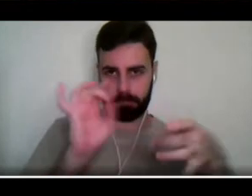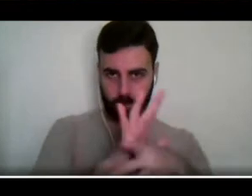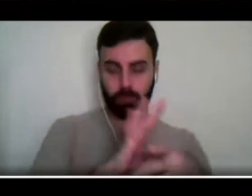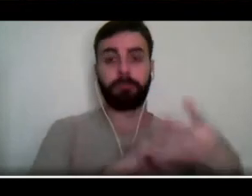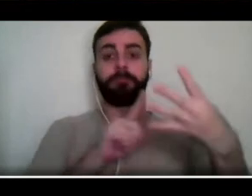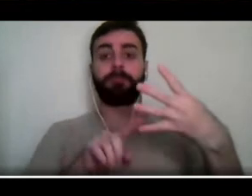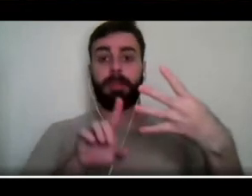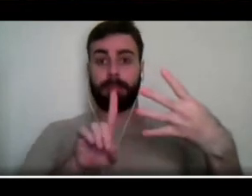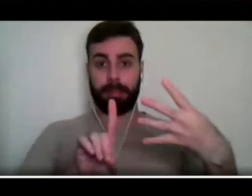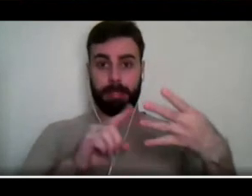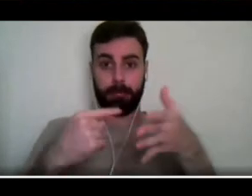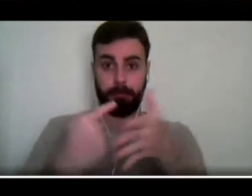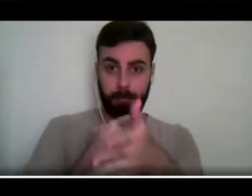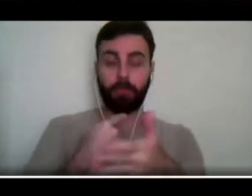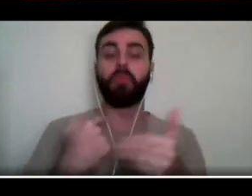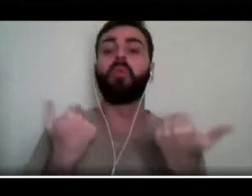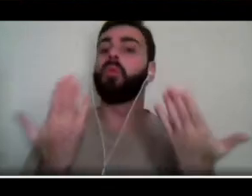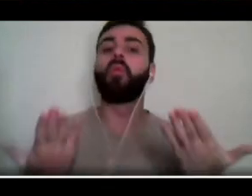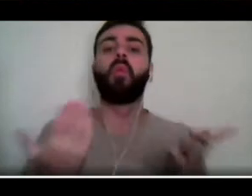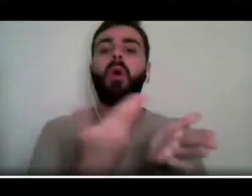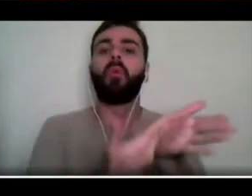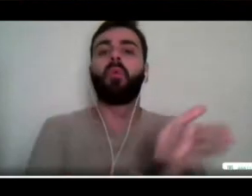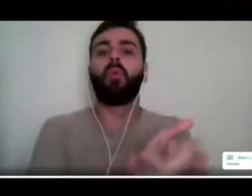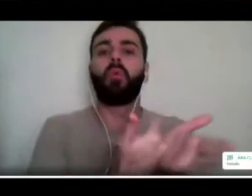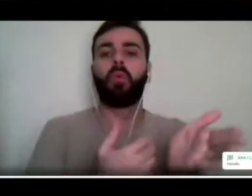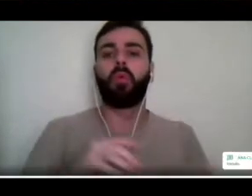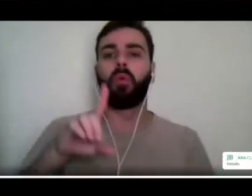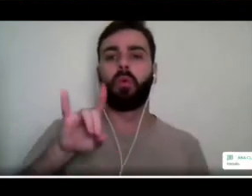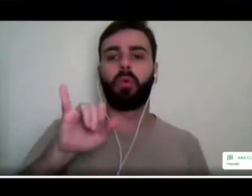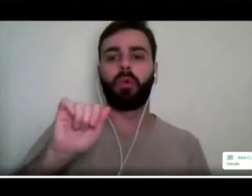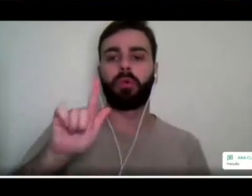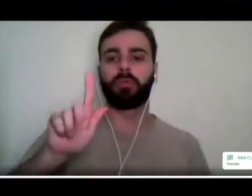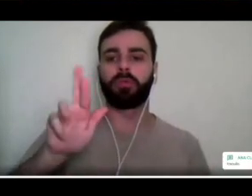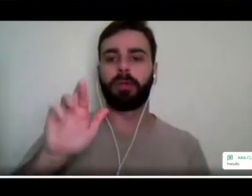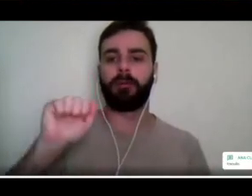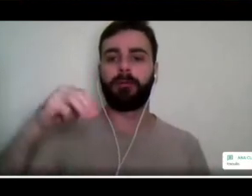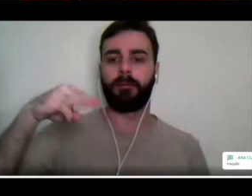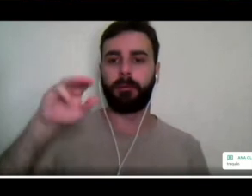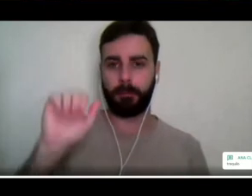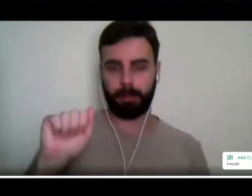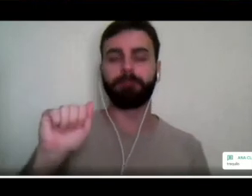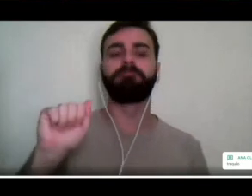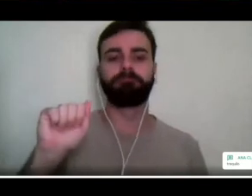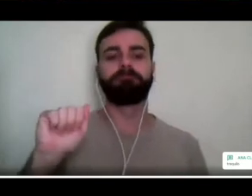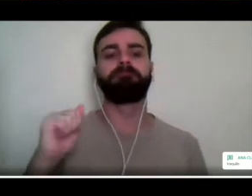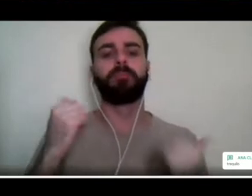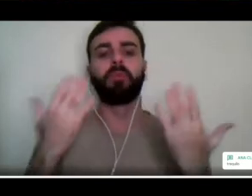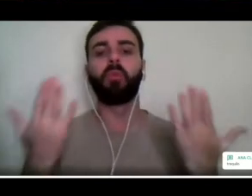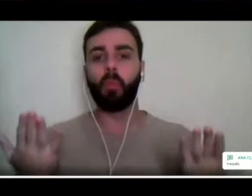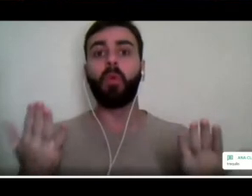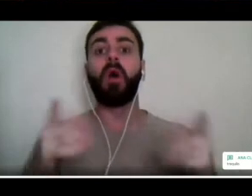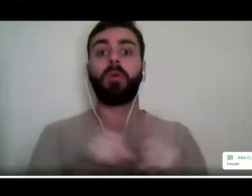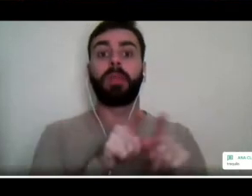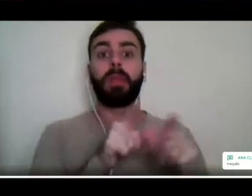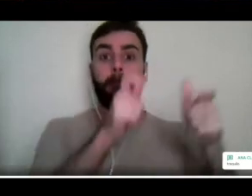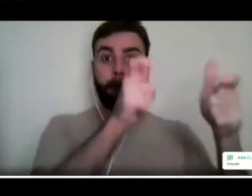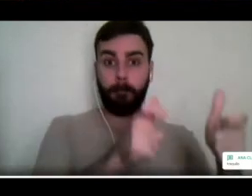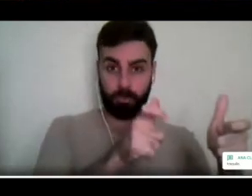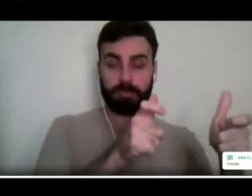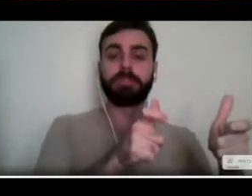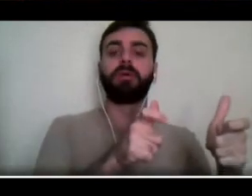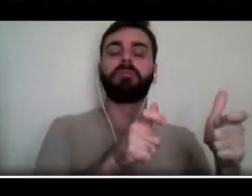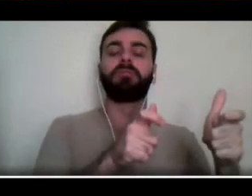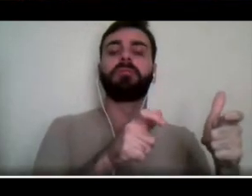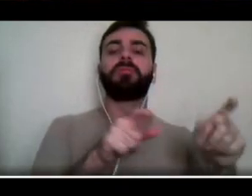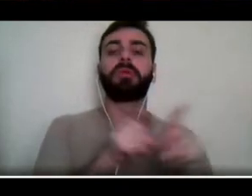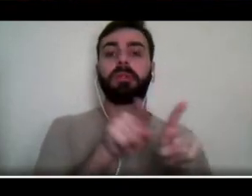infinitos, da posição, da velocidade, tanto em X quanto em Y. Deixa eu... Ixi, como é que eu insiro um